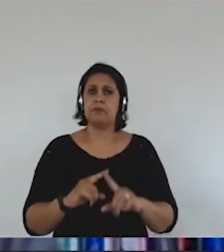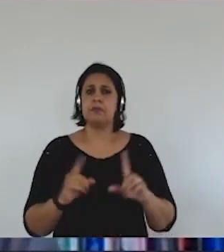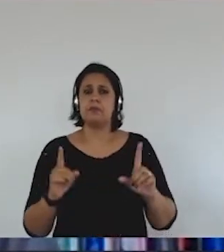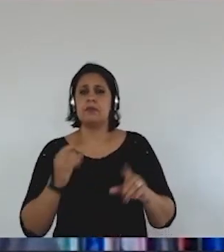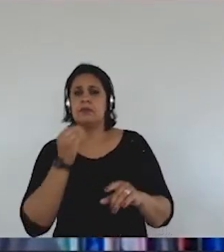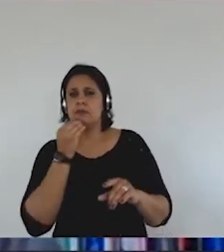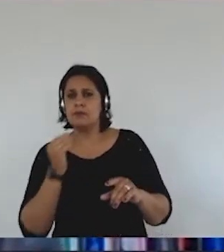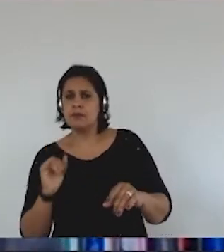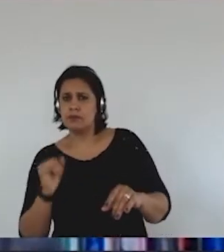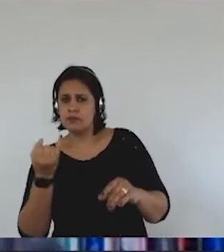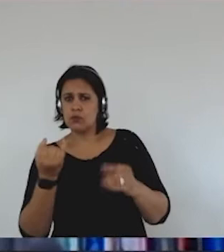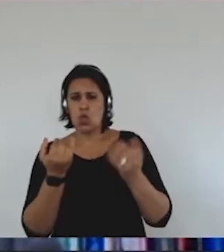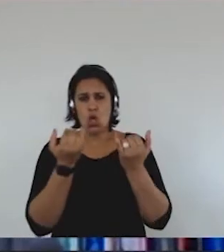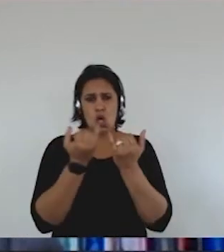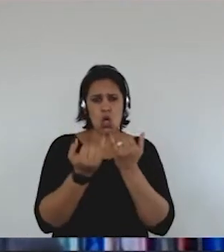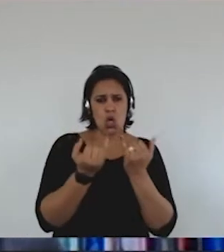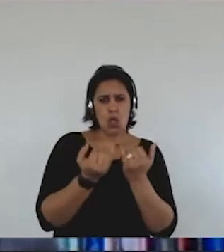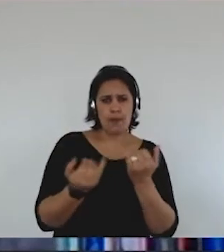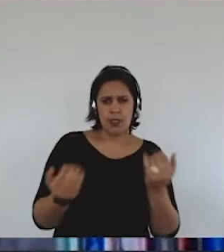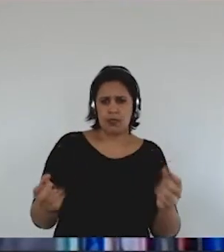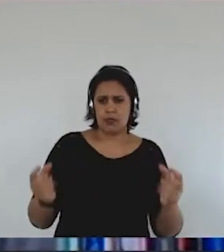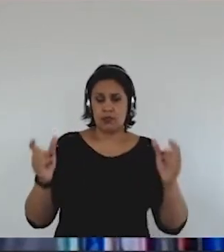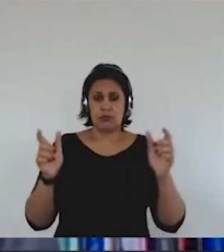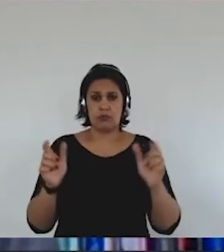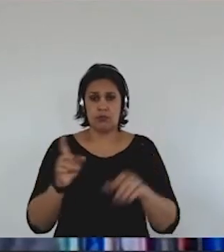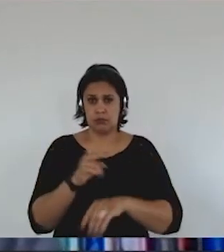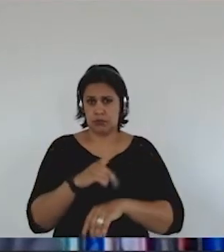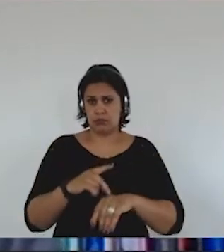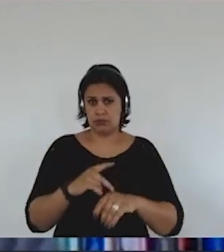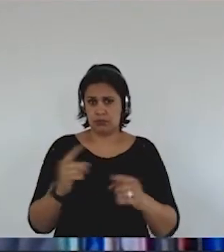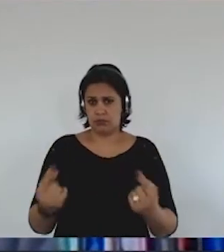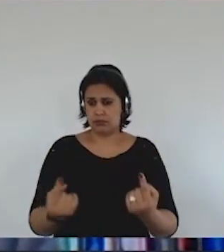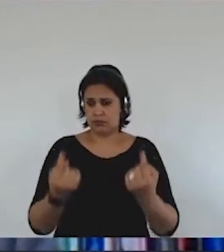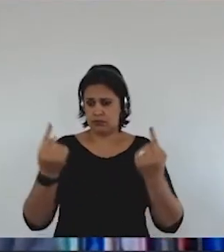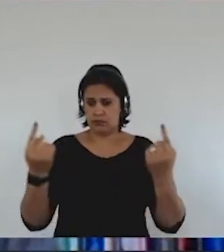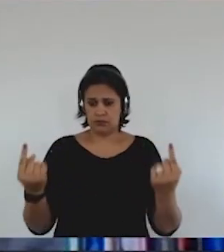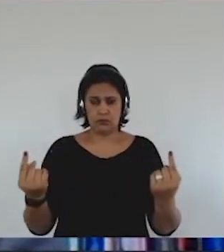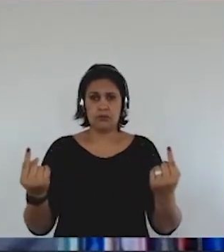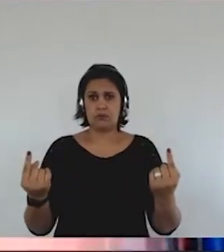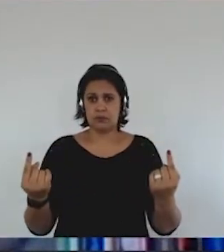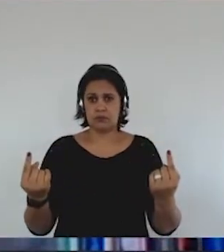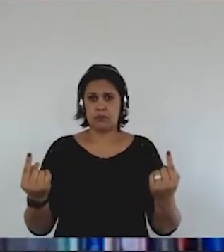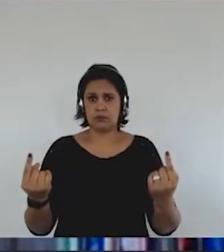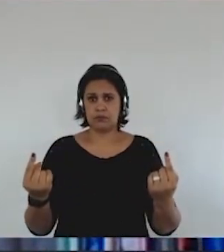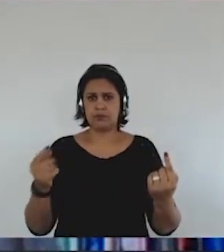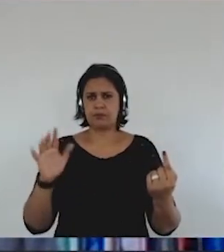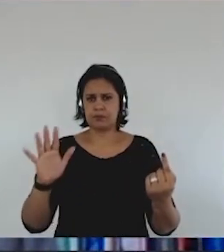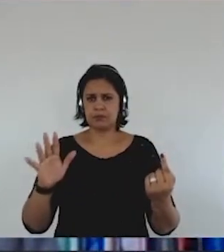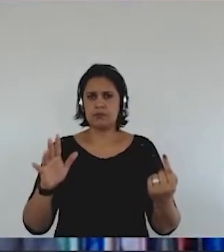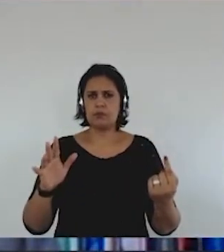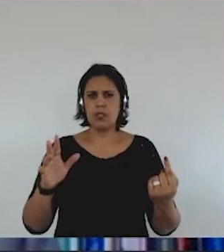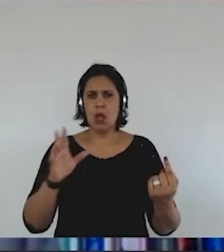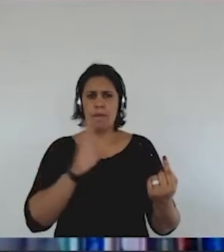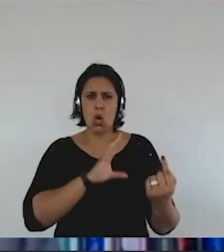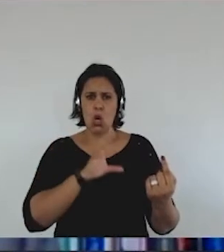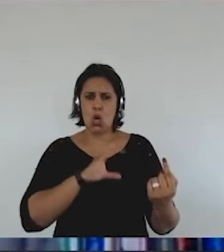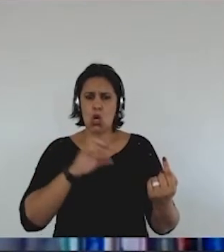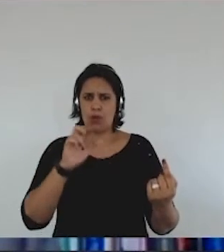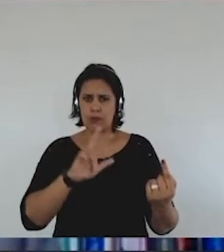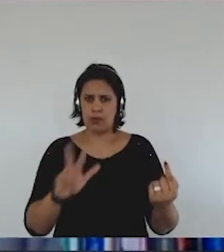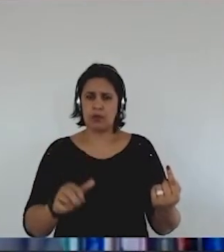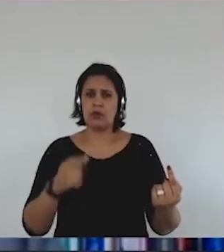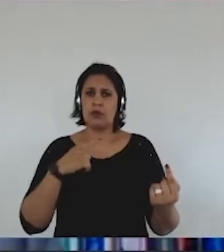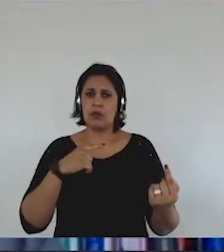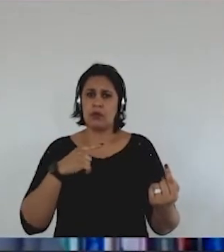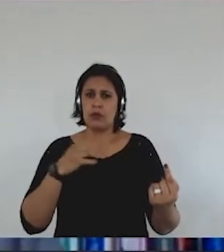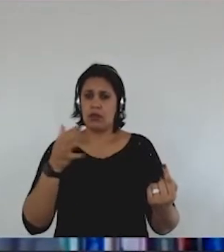com Portugal. Primeiro, são duas realidades absolutamente distintas, né? Portugal aí com mais de 10 milhões de